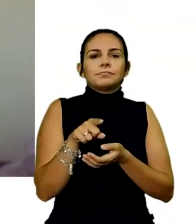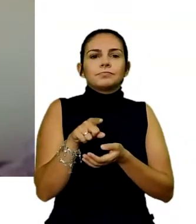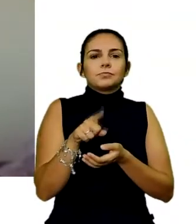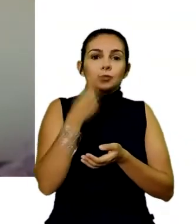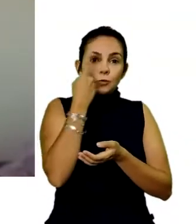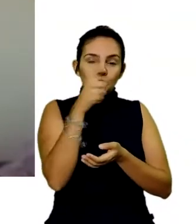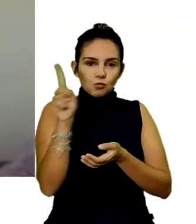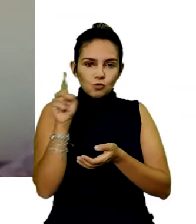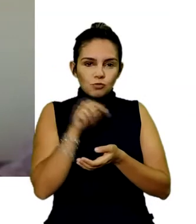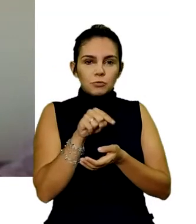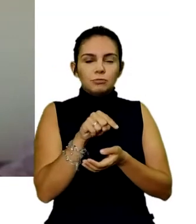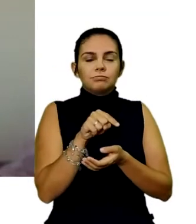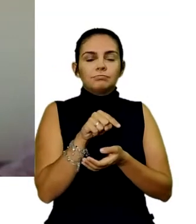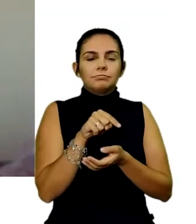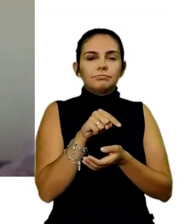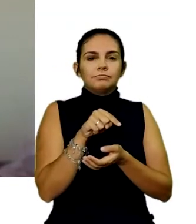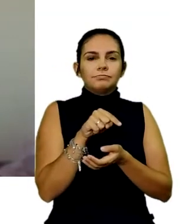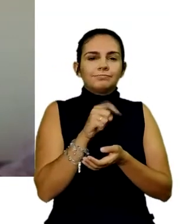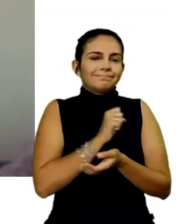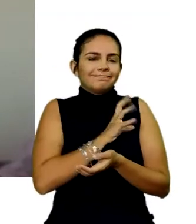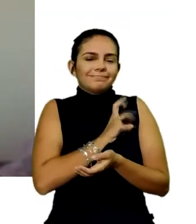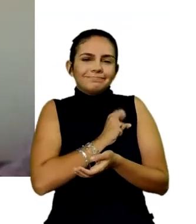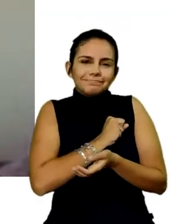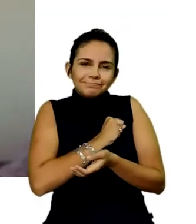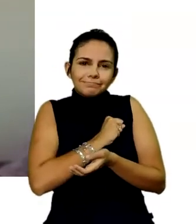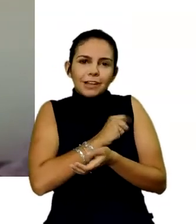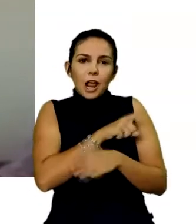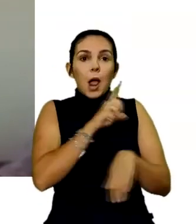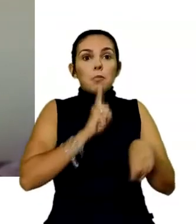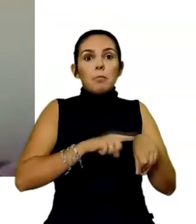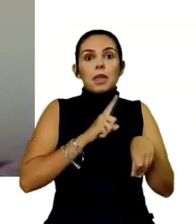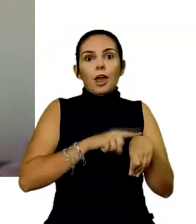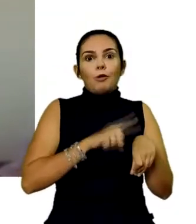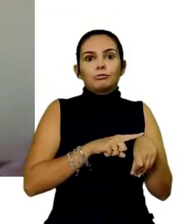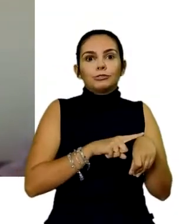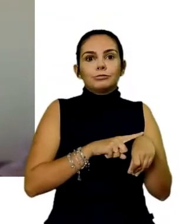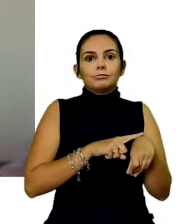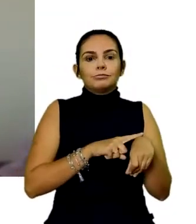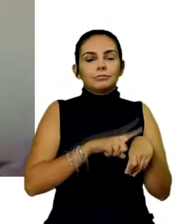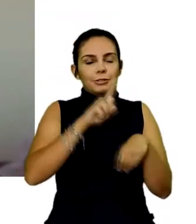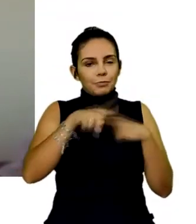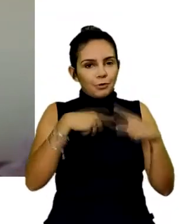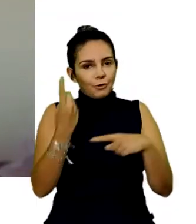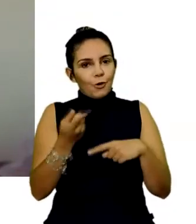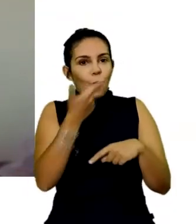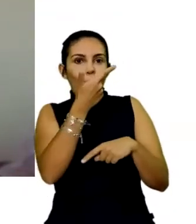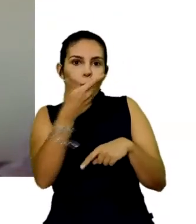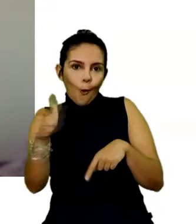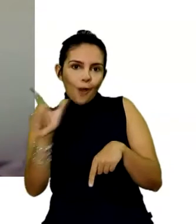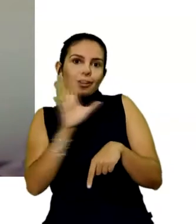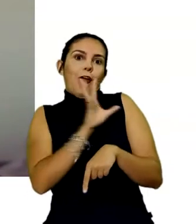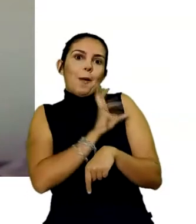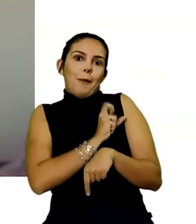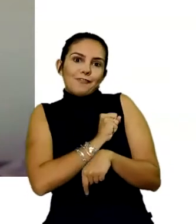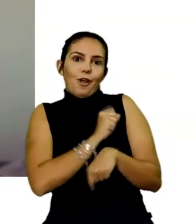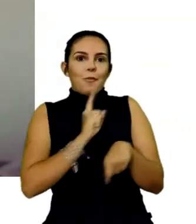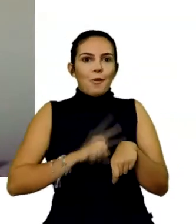esse último é a paixão daquele momento. Depois, ele dá lugar para outro.